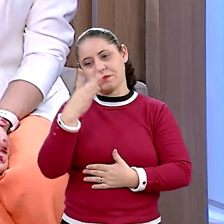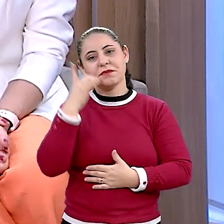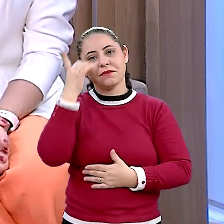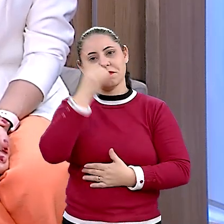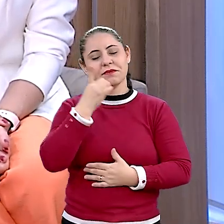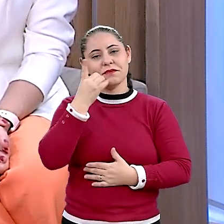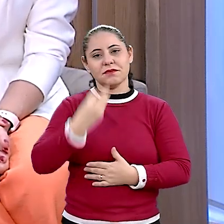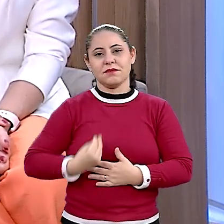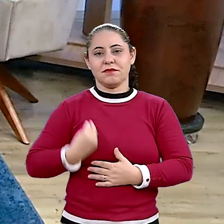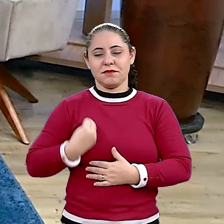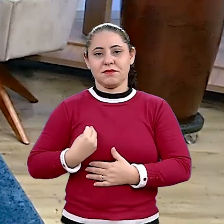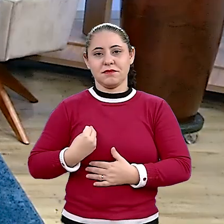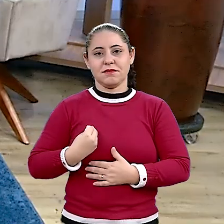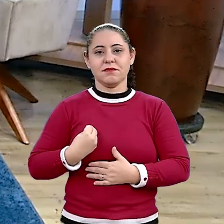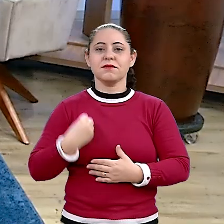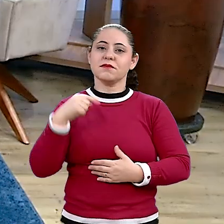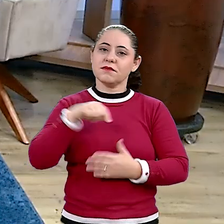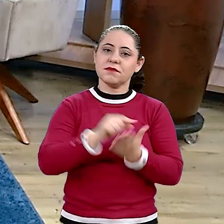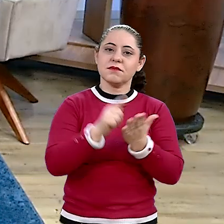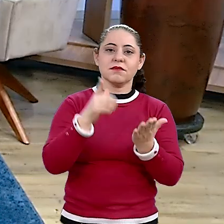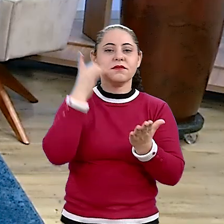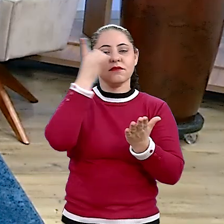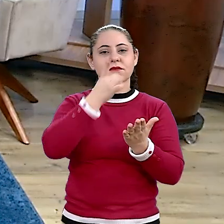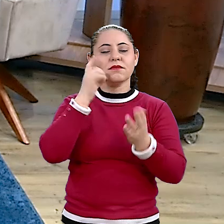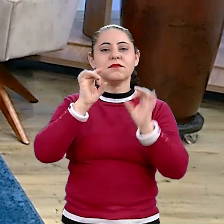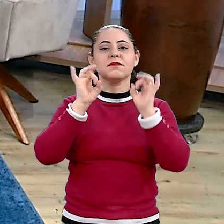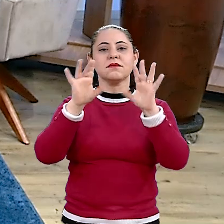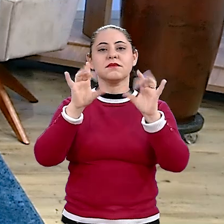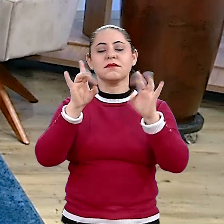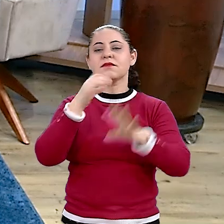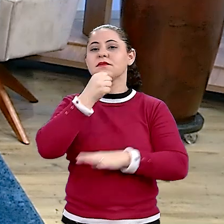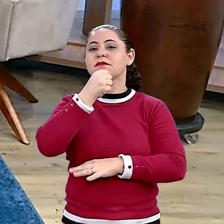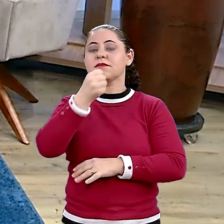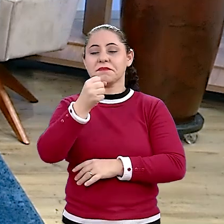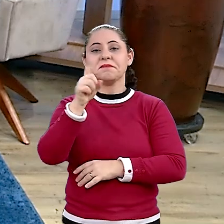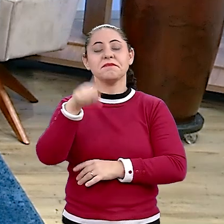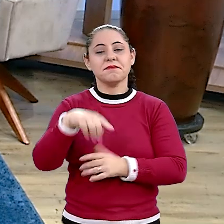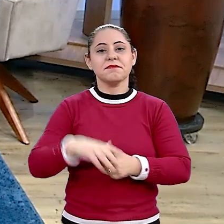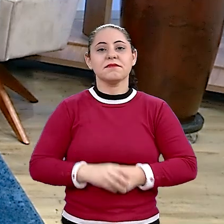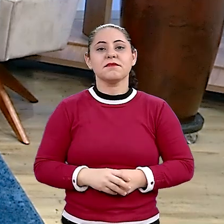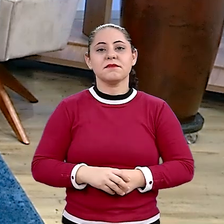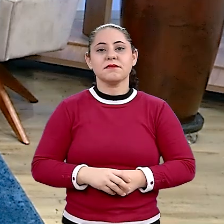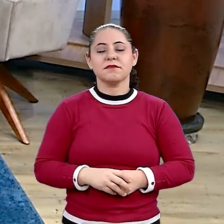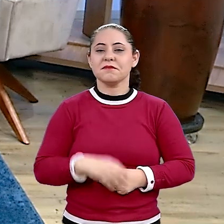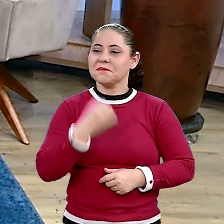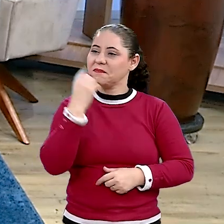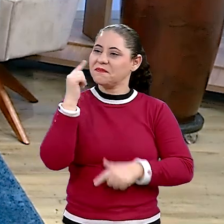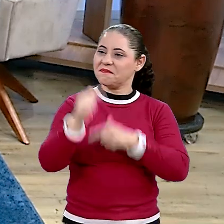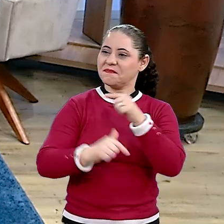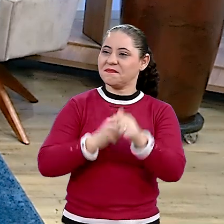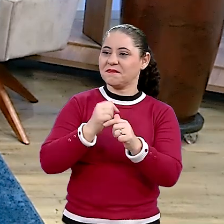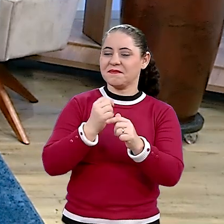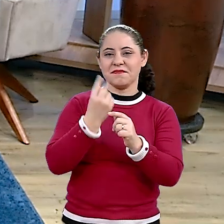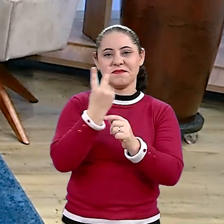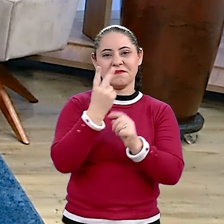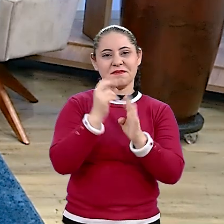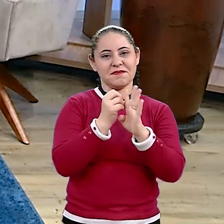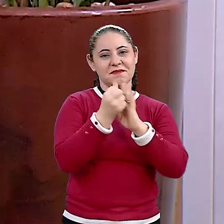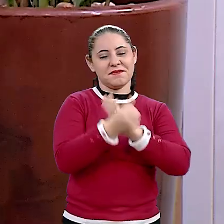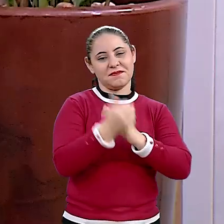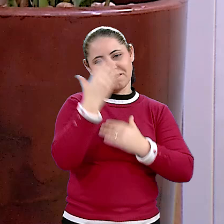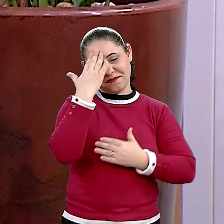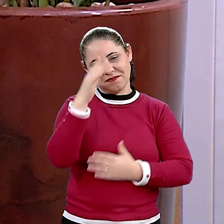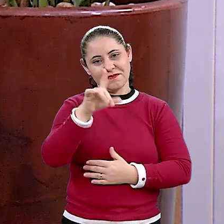a participação do senhor com a gente nesse jornal parlamentar especial, com entrevistas, né, Lívia? E um bom trabalho no segundo semestre.